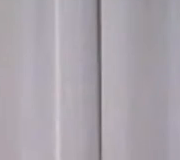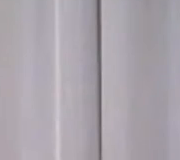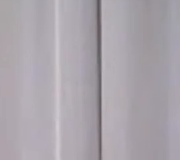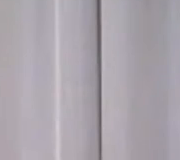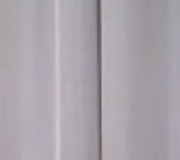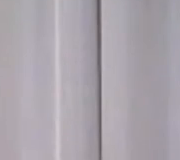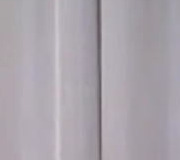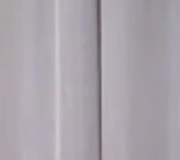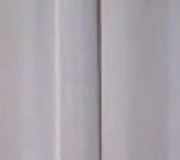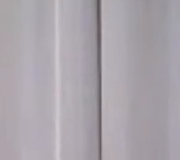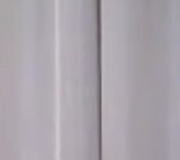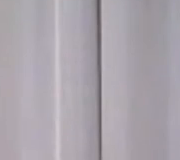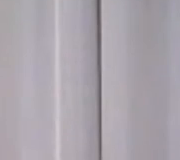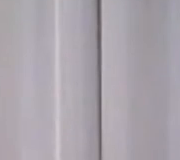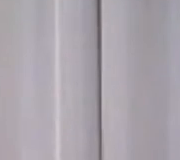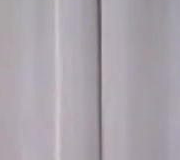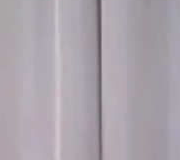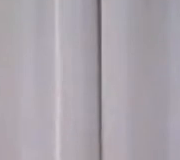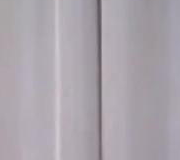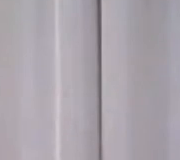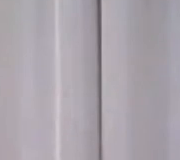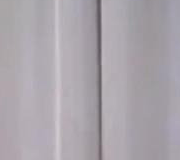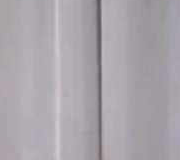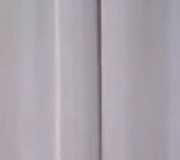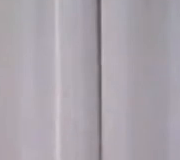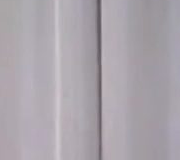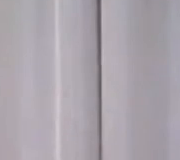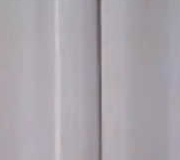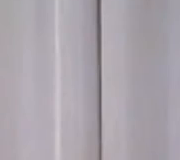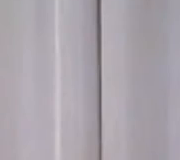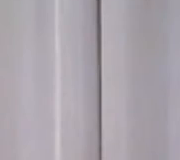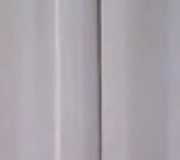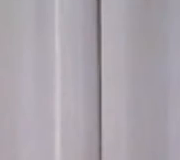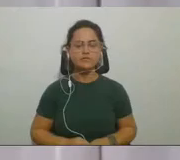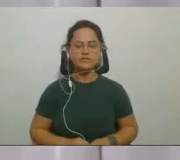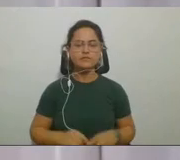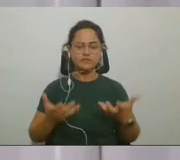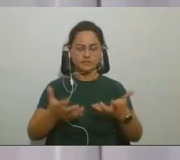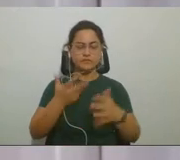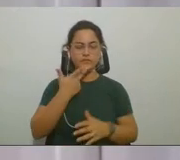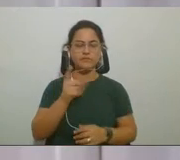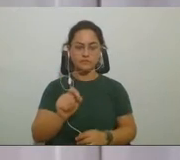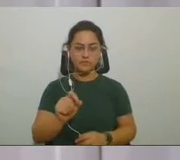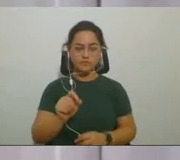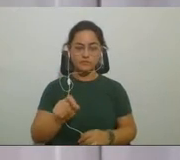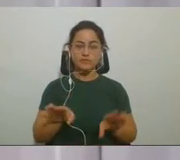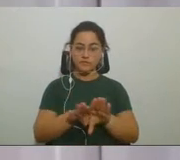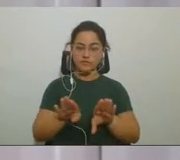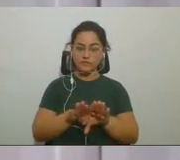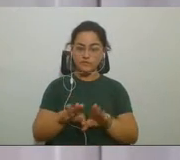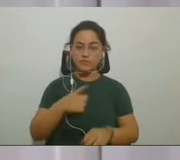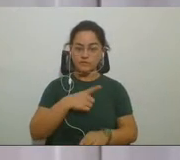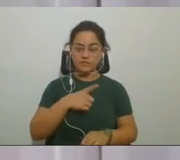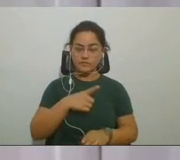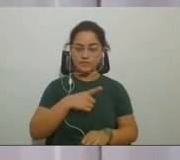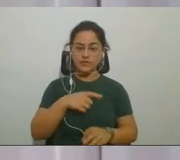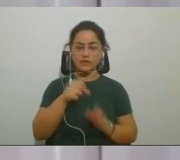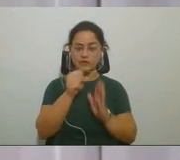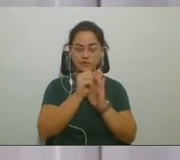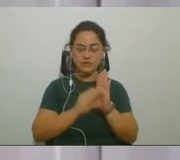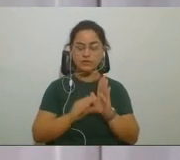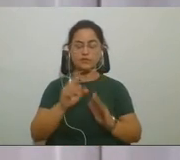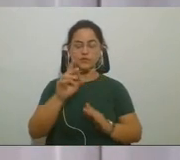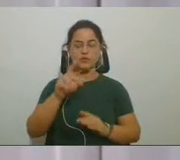justiça social. Dito isto, quero dizer que boa parte do século XX, as lutas